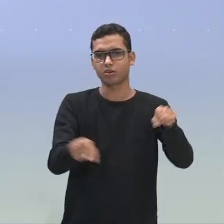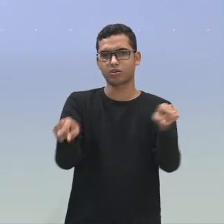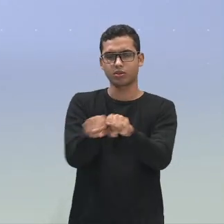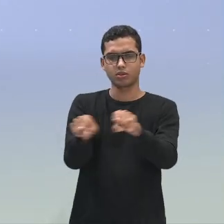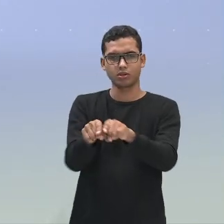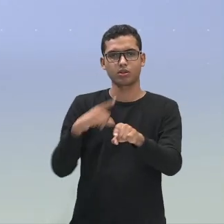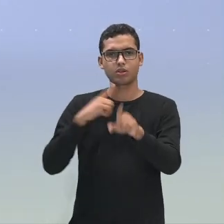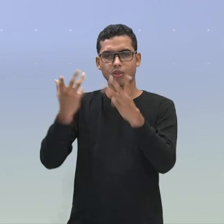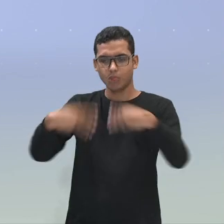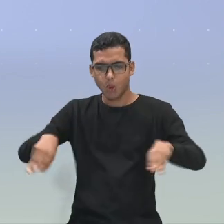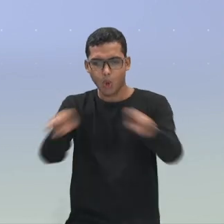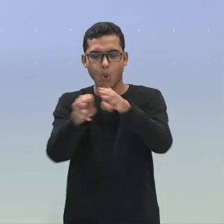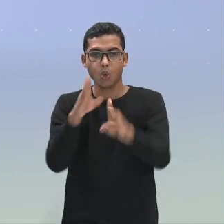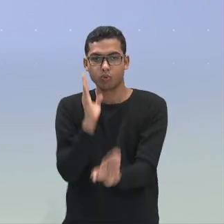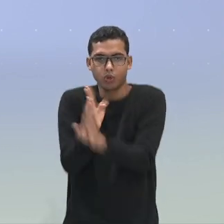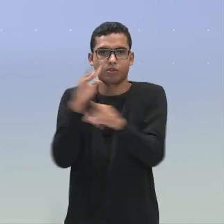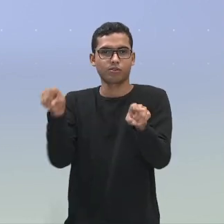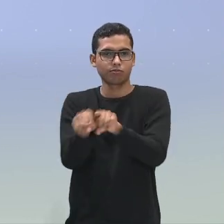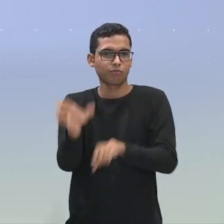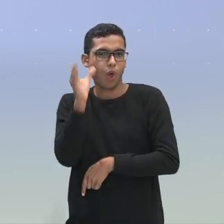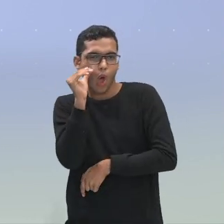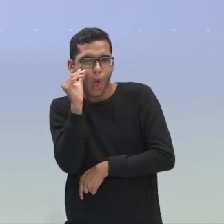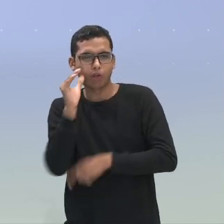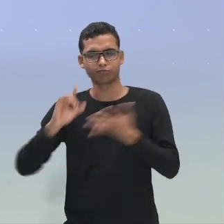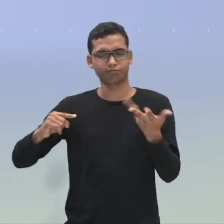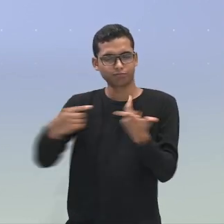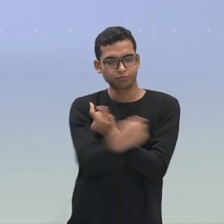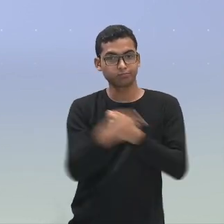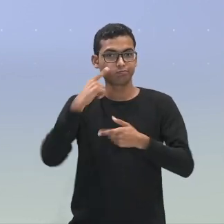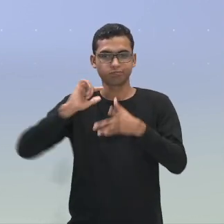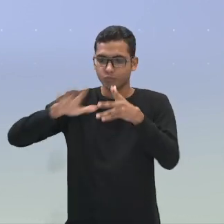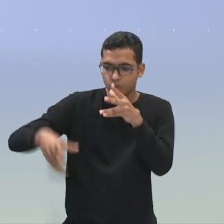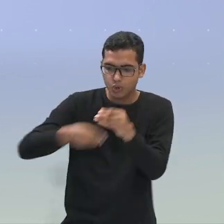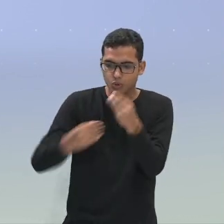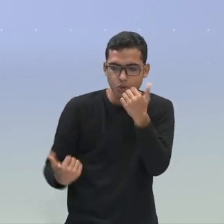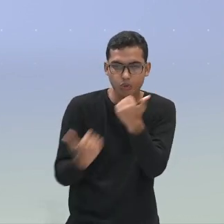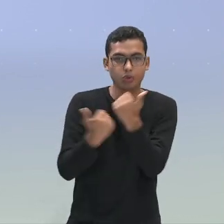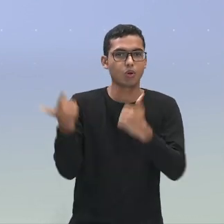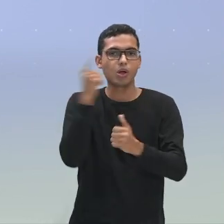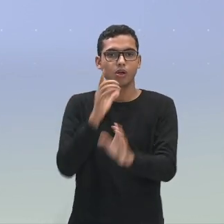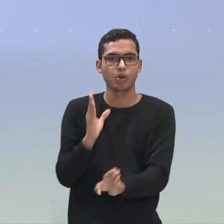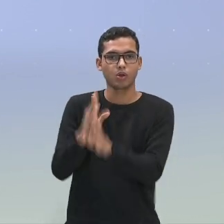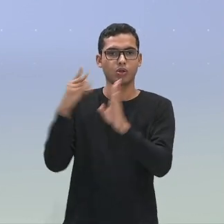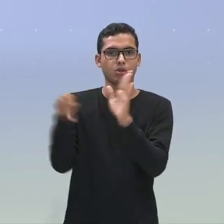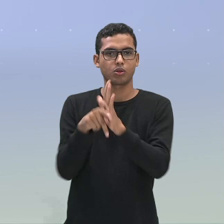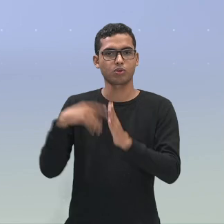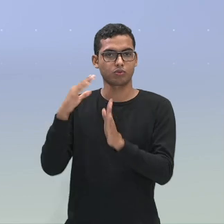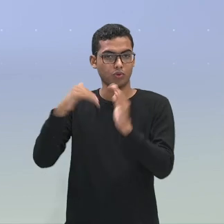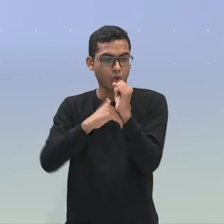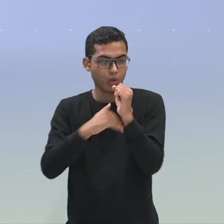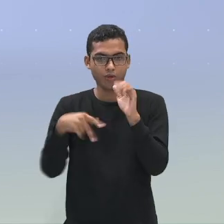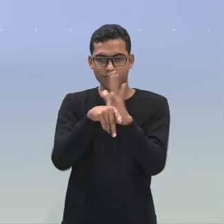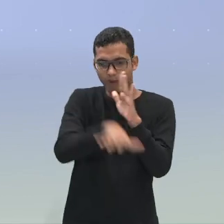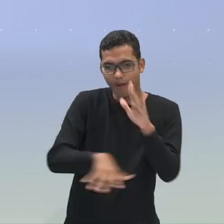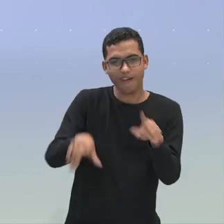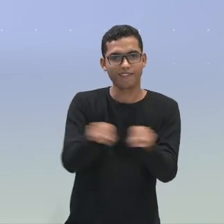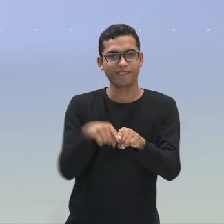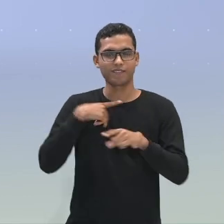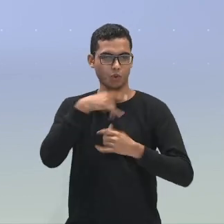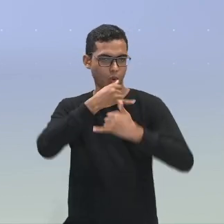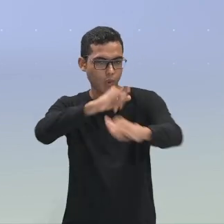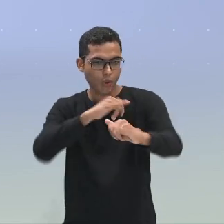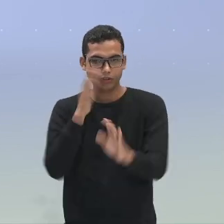como diversas mentes curiosas e inventativas contribuíram para desvendar os mistérios da eletricidade. Essas descobertas